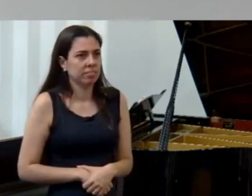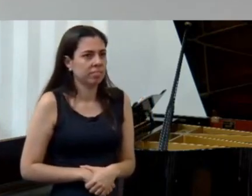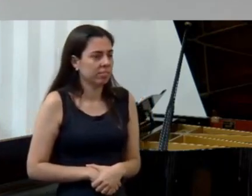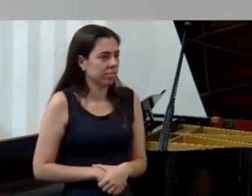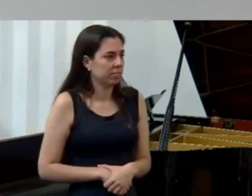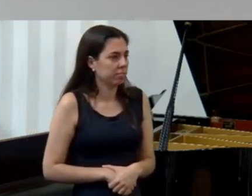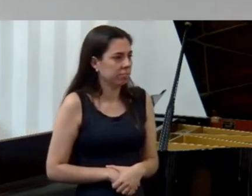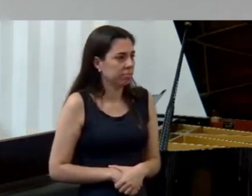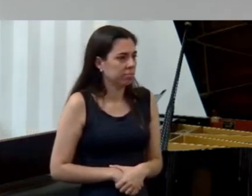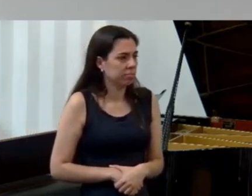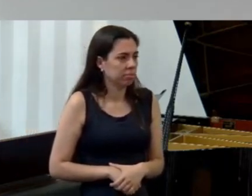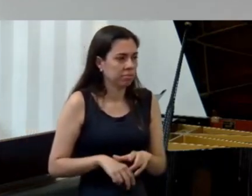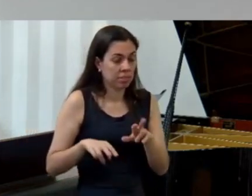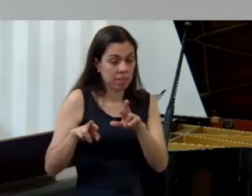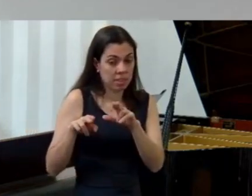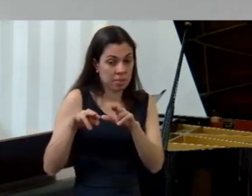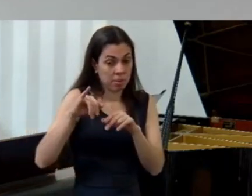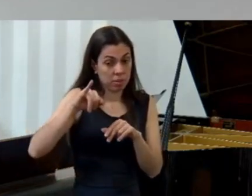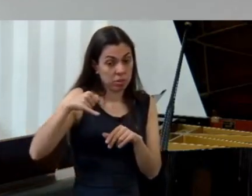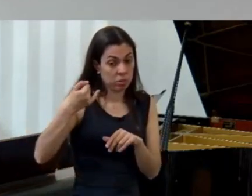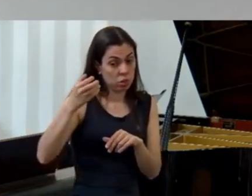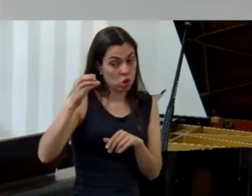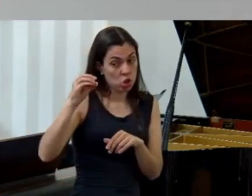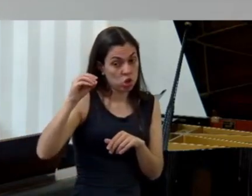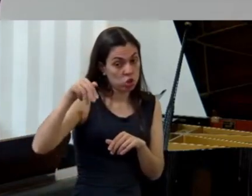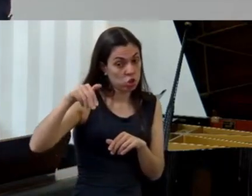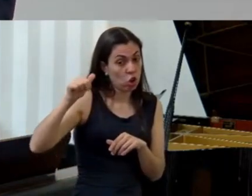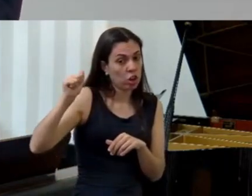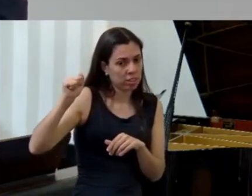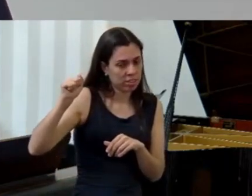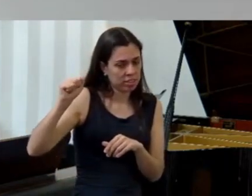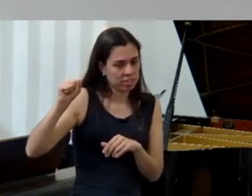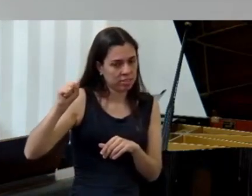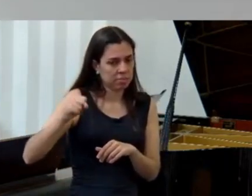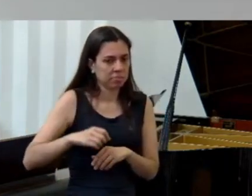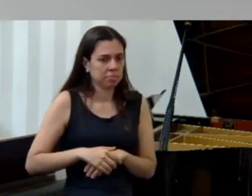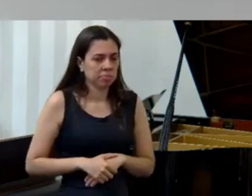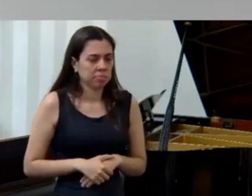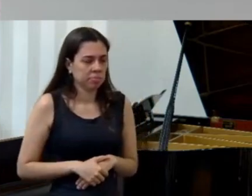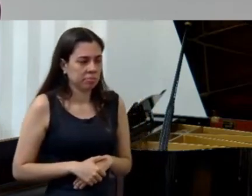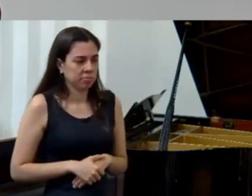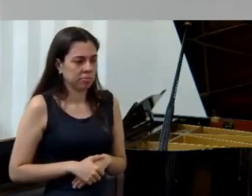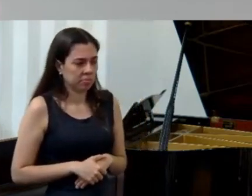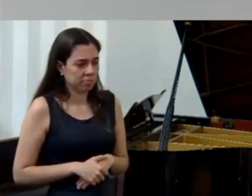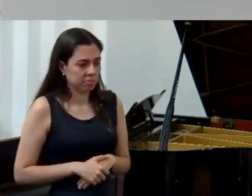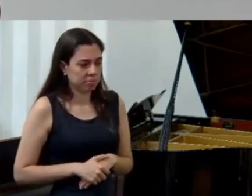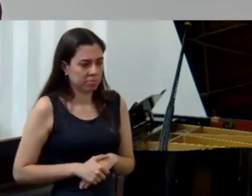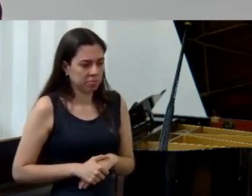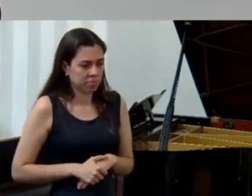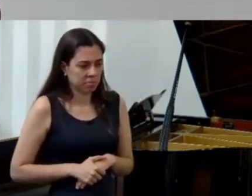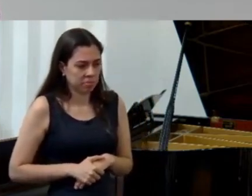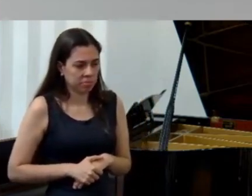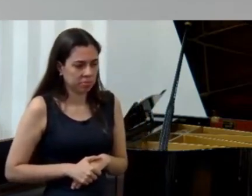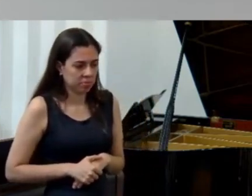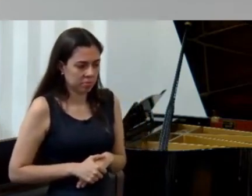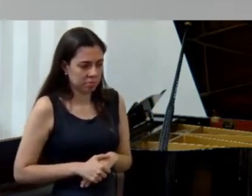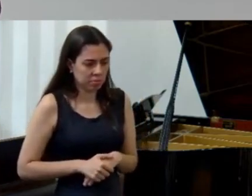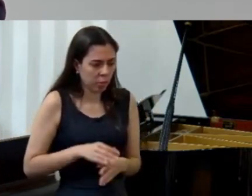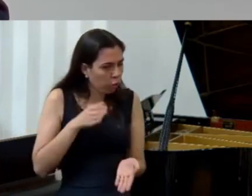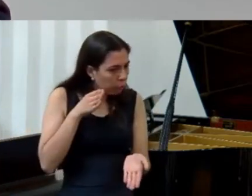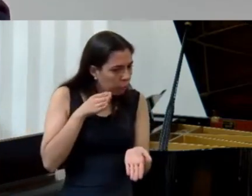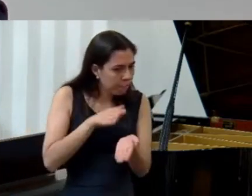Como fez Jonas. Ele pensava que podia se esconder de Deus. usou os recursos que Deus tinha dado para ele